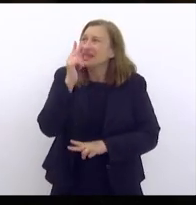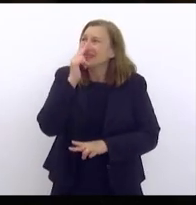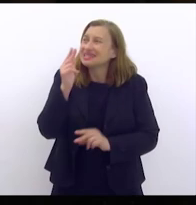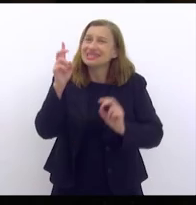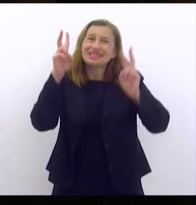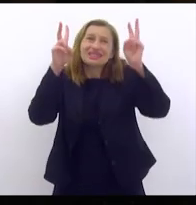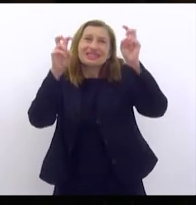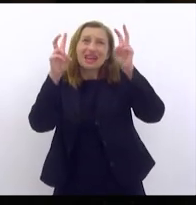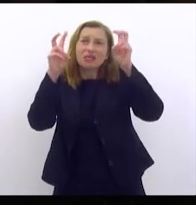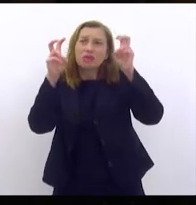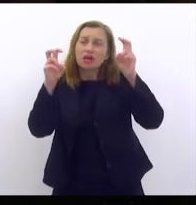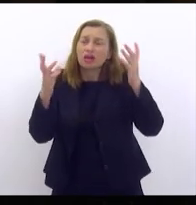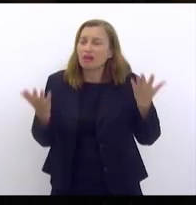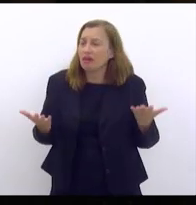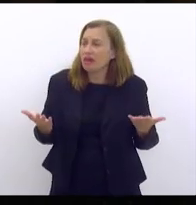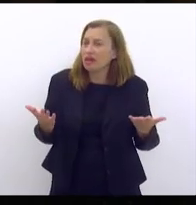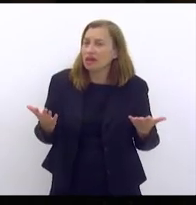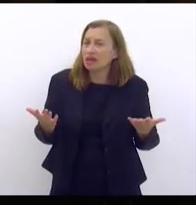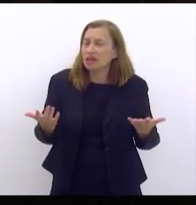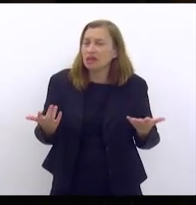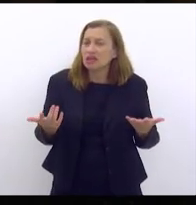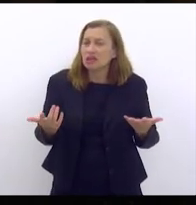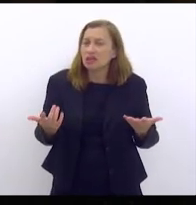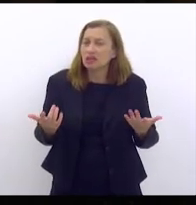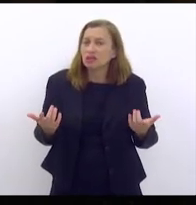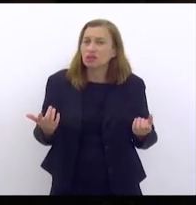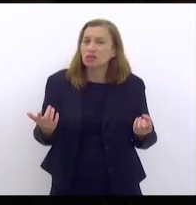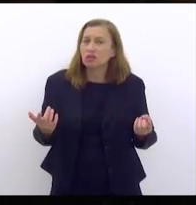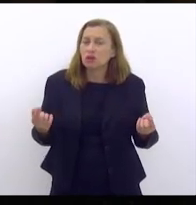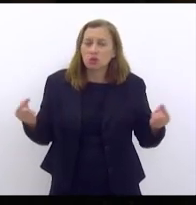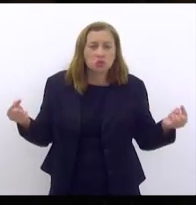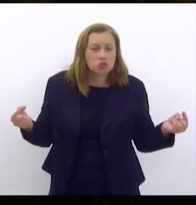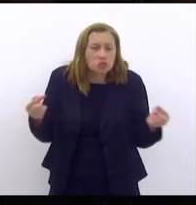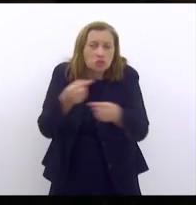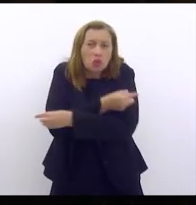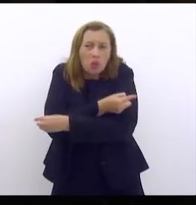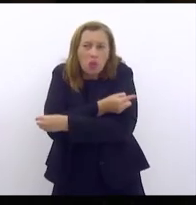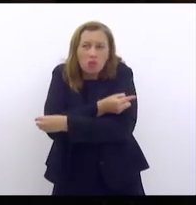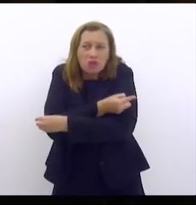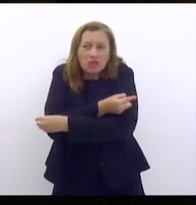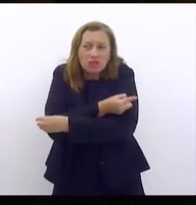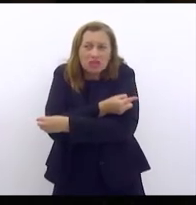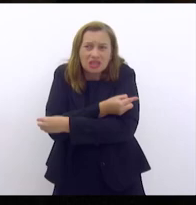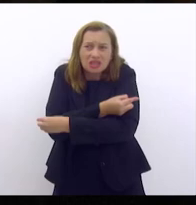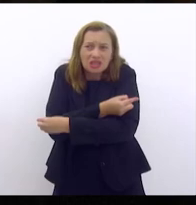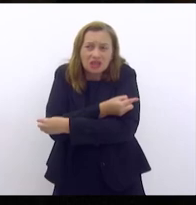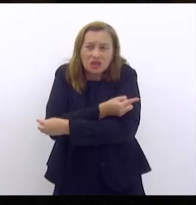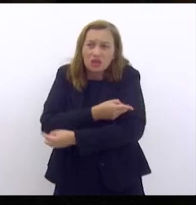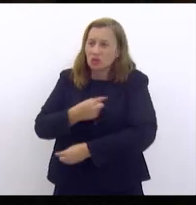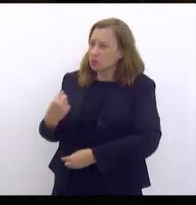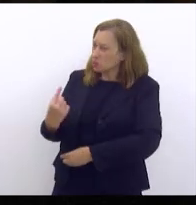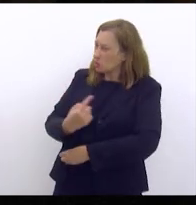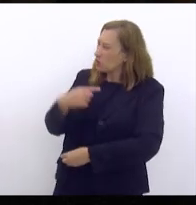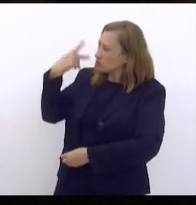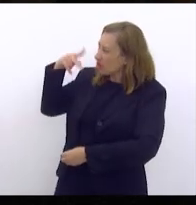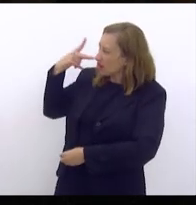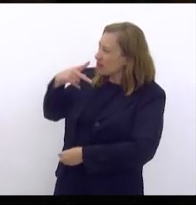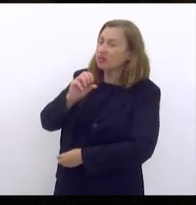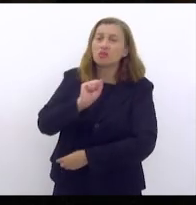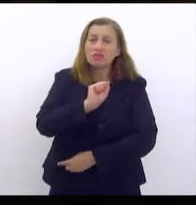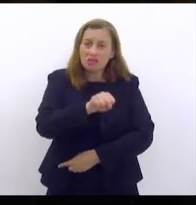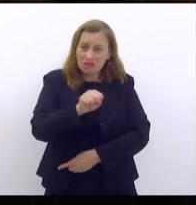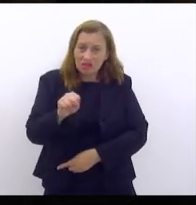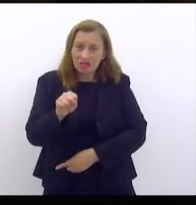tema não tem a ver com o parlamento, mas tem, porque é o cotidiano